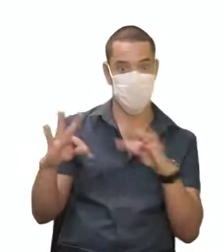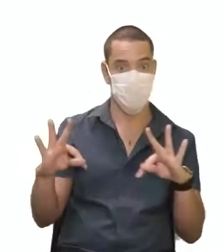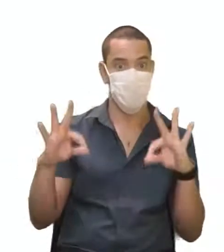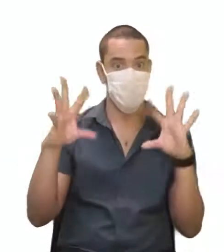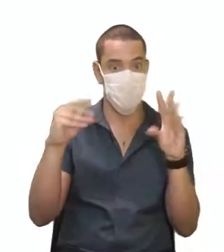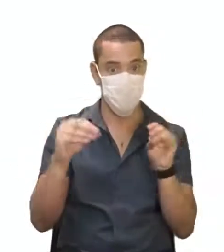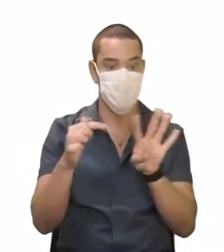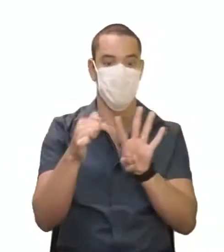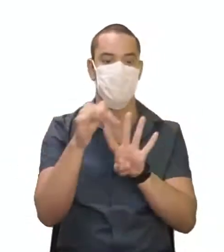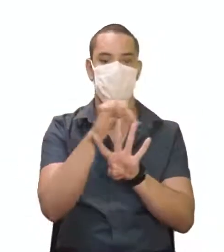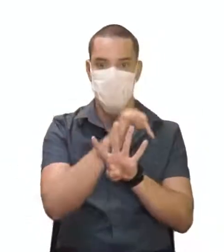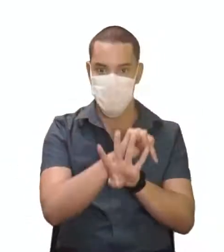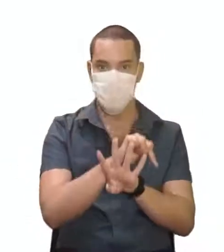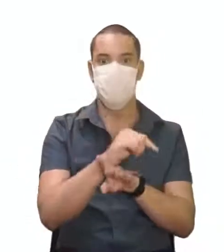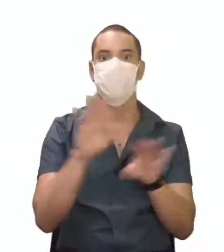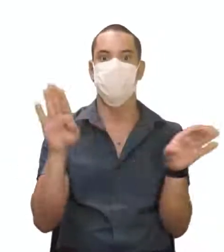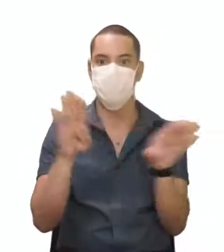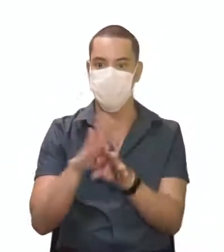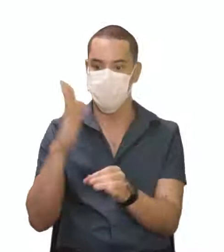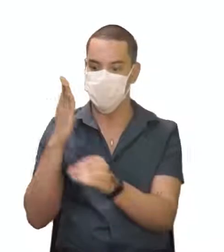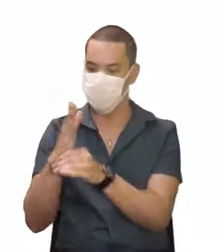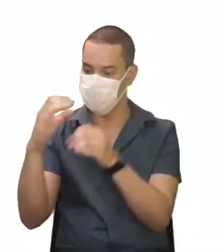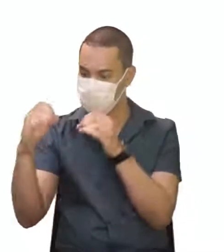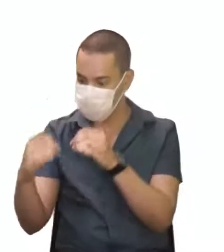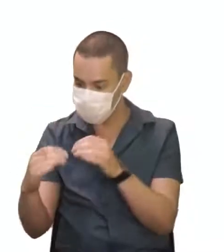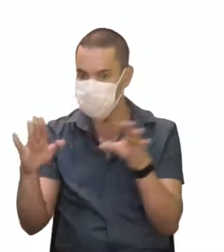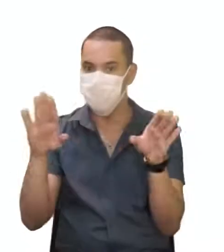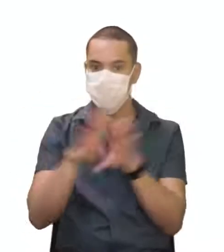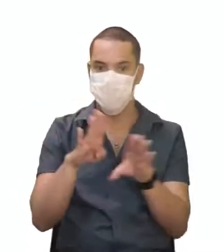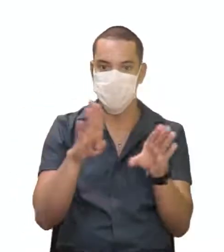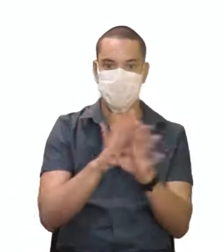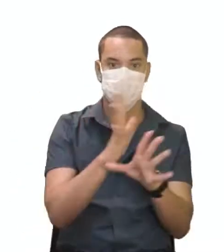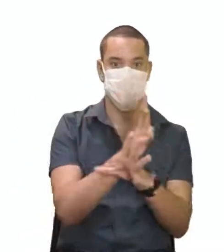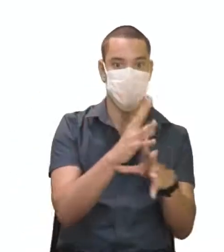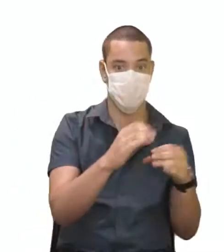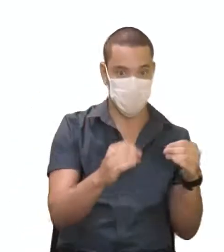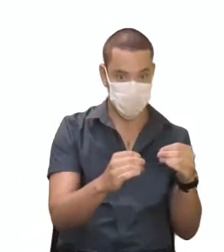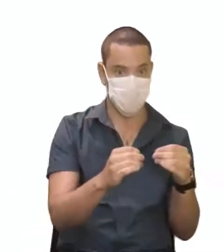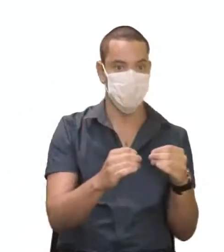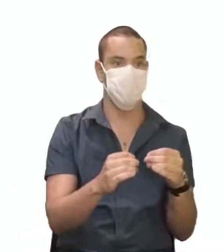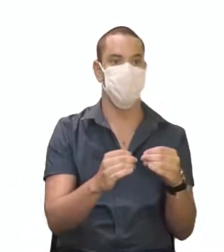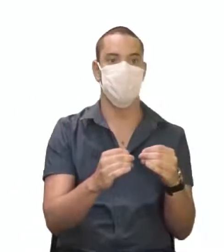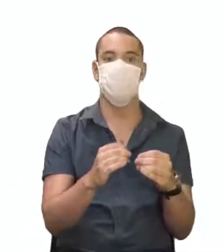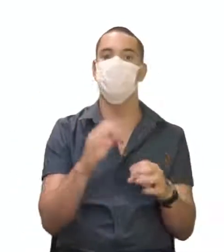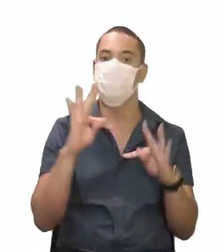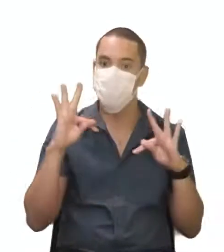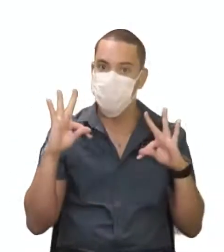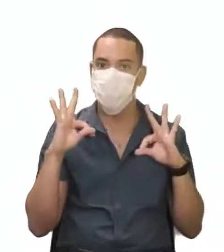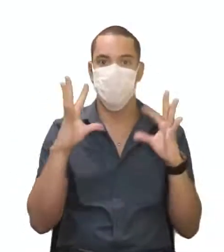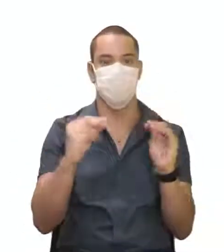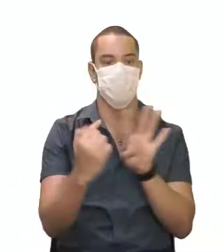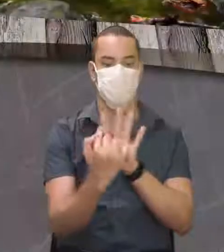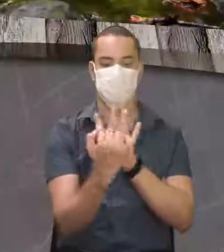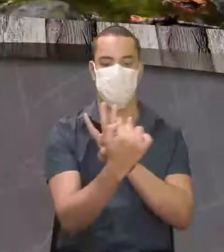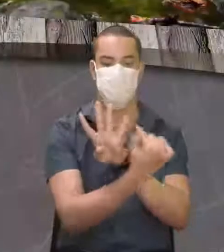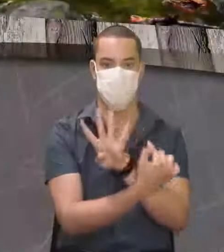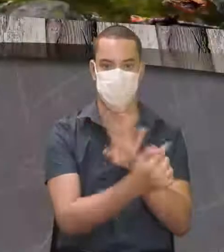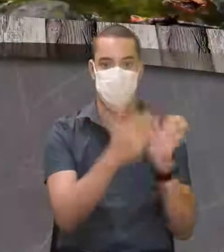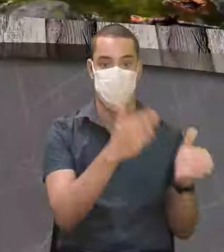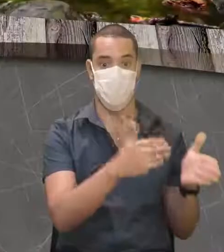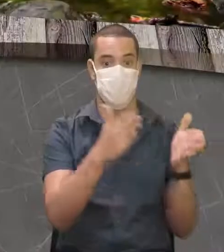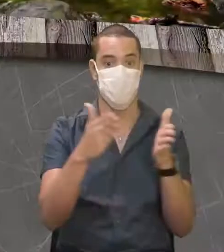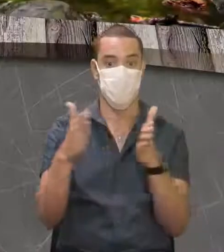quanto na mitose? Sim! Todas as duas vão ter esses 4 tipos de